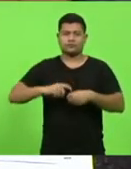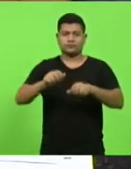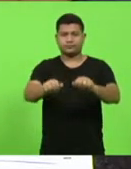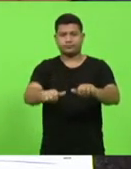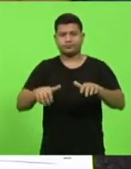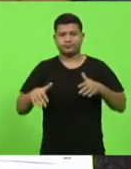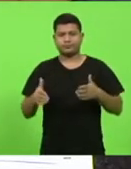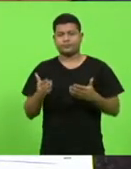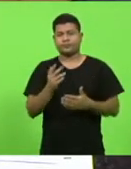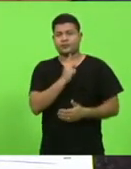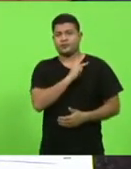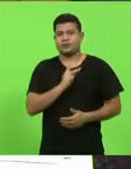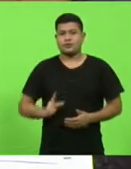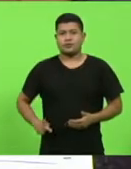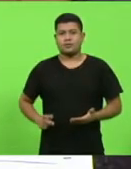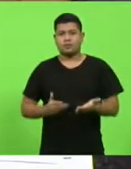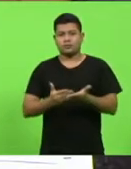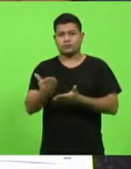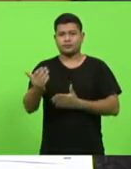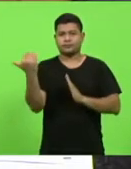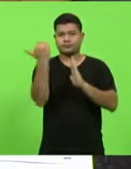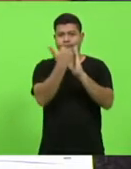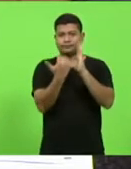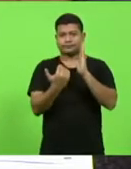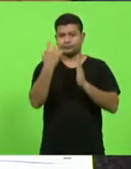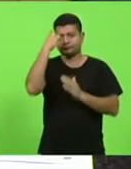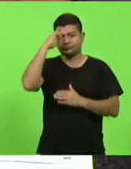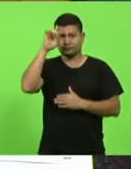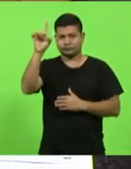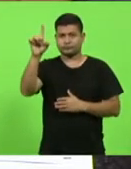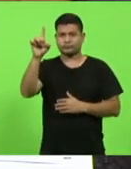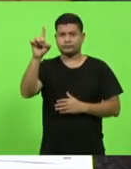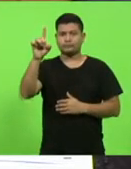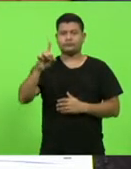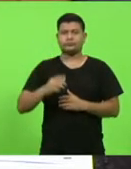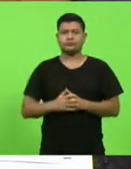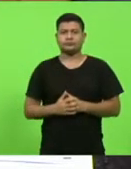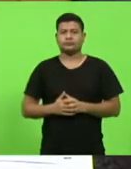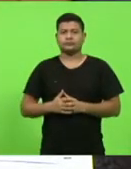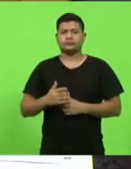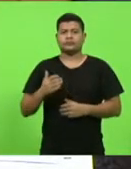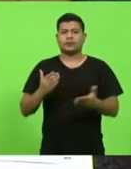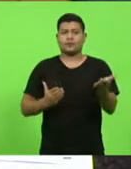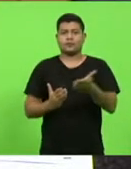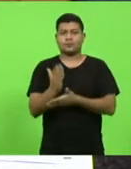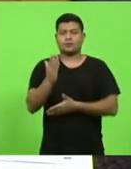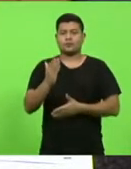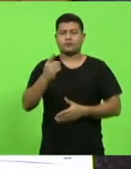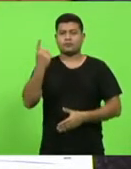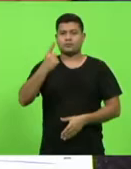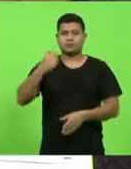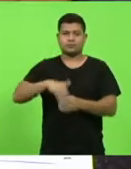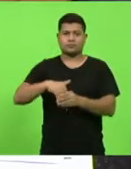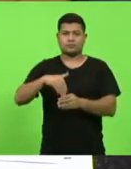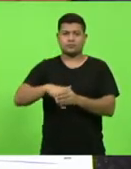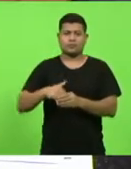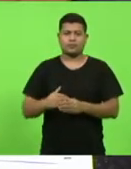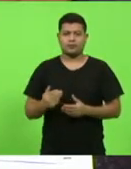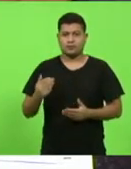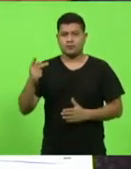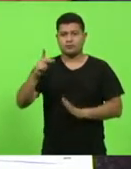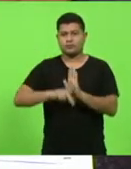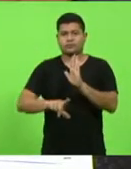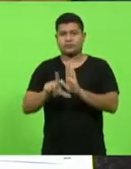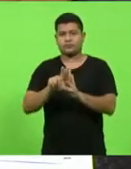senhor presidente adentrou no próximo horário. Ordem do dia, foram aprovadas em turno único o projeto de conversão